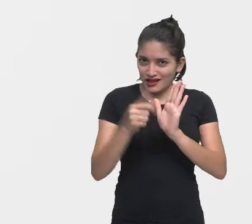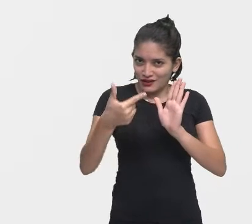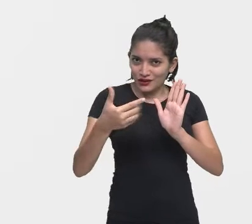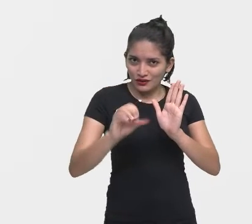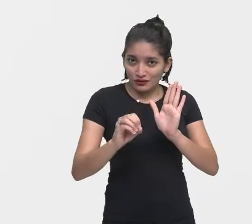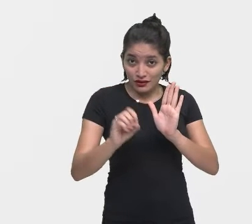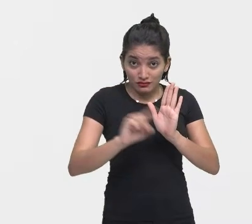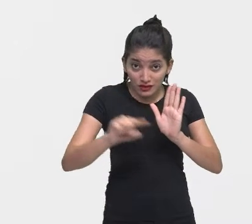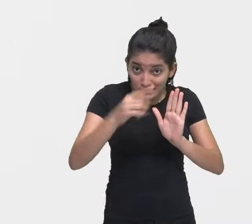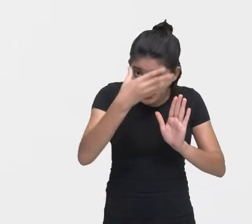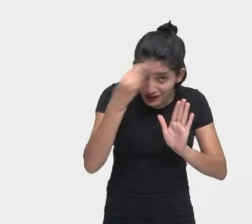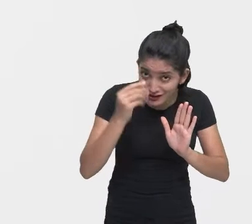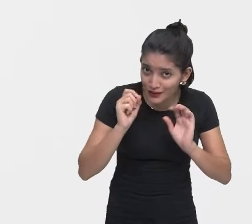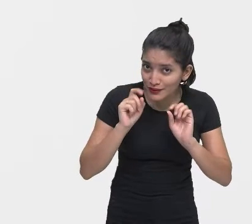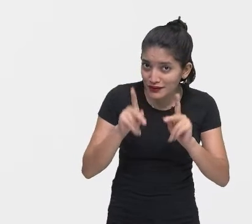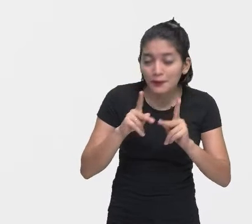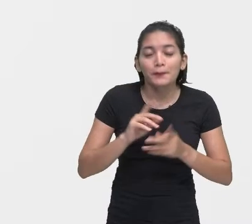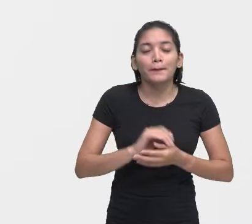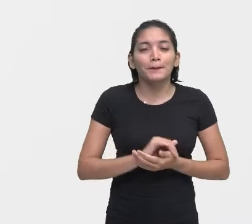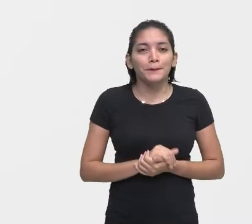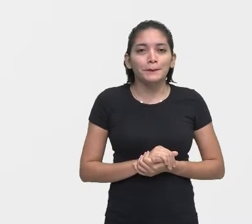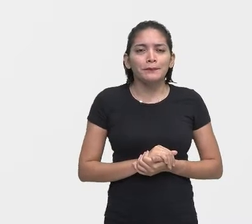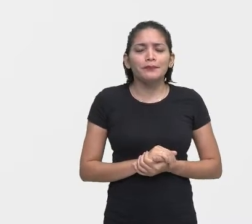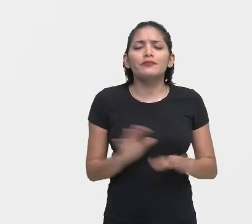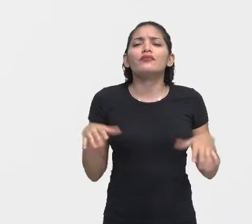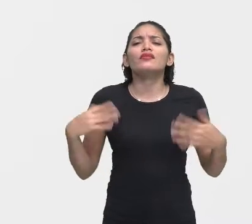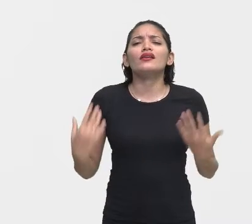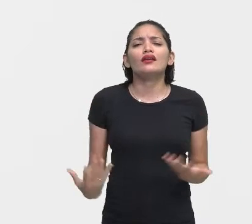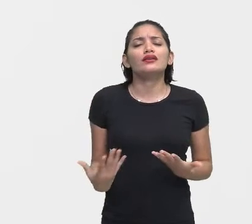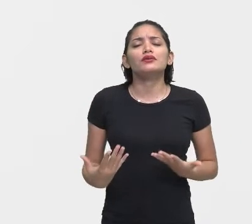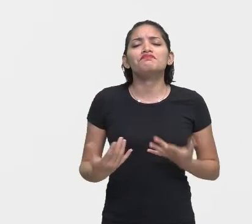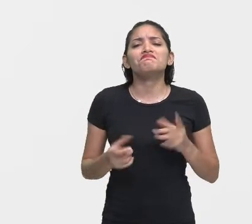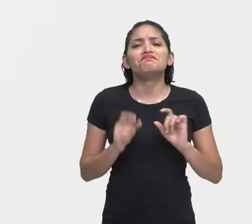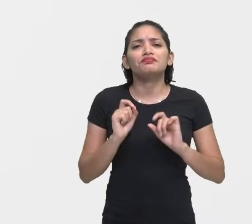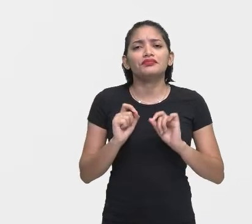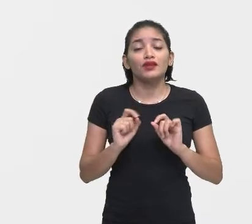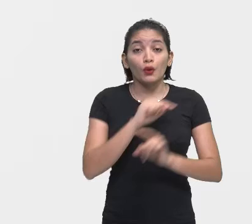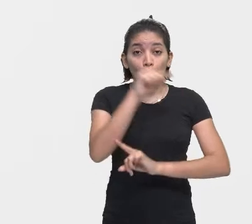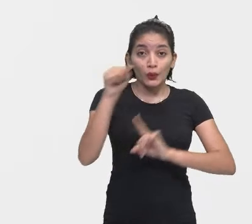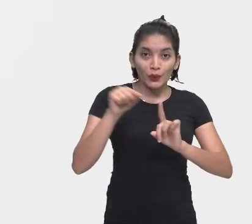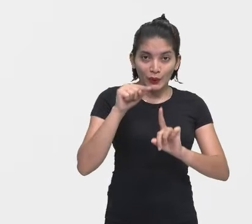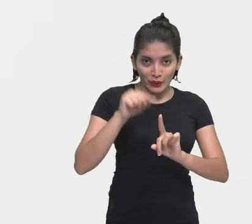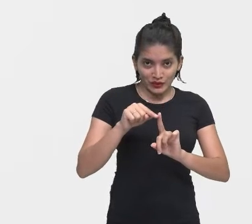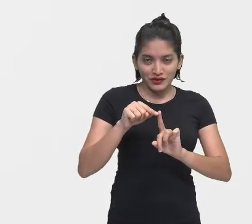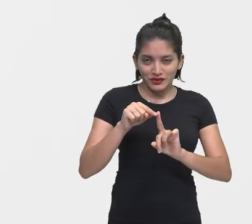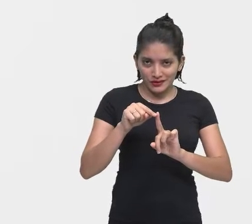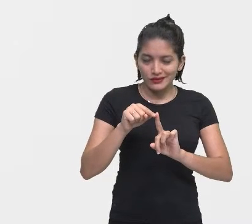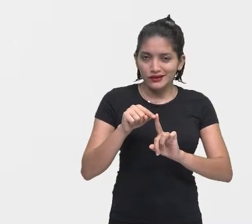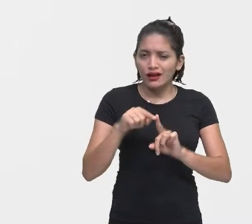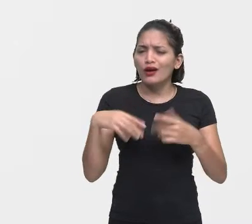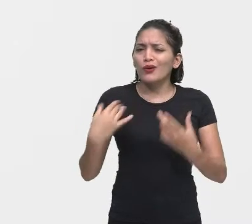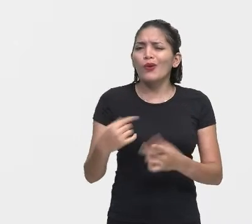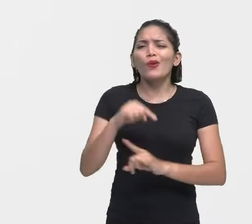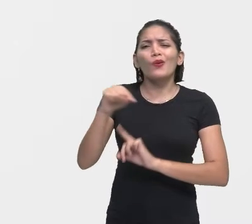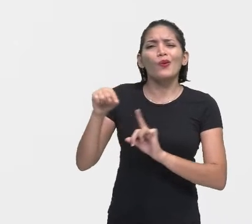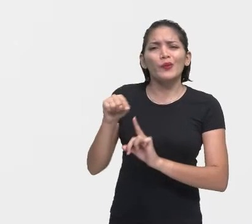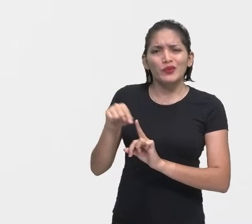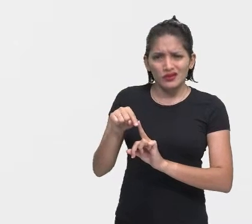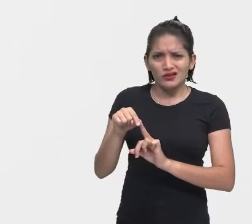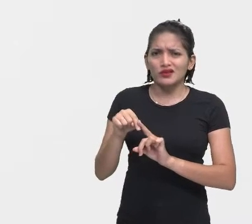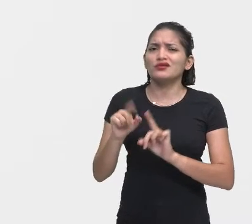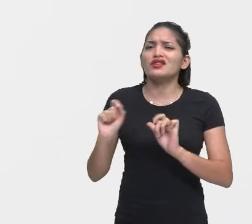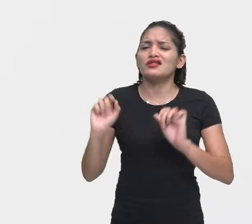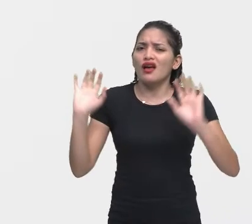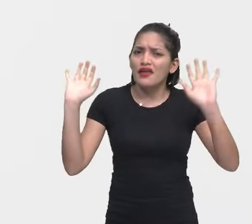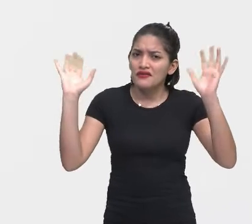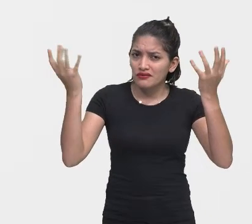você não pode esquecer isso. E qual é o objetivo, vamos dizer assim, a finalidade desse